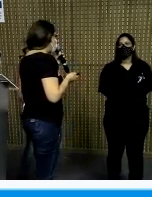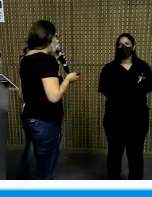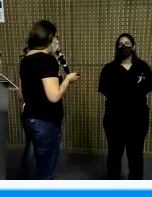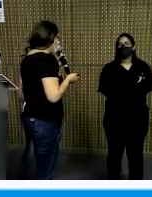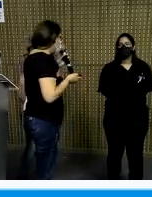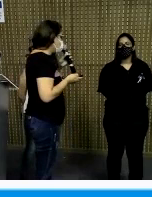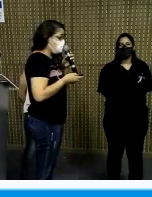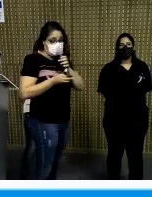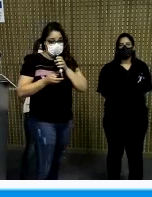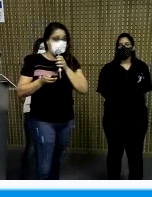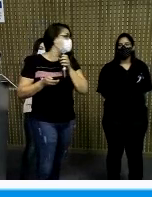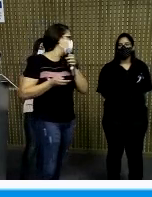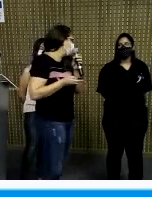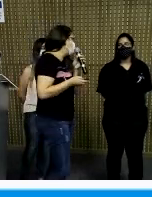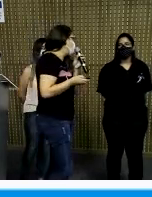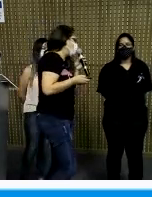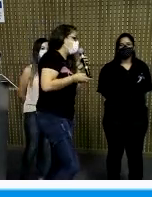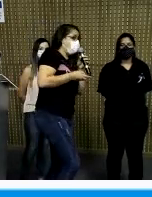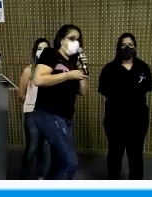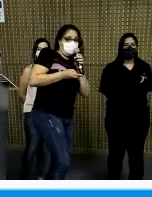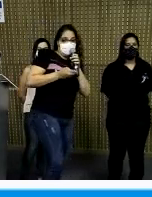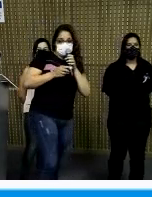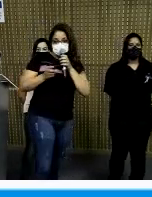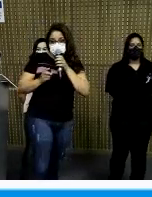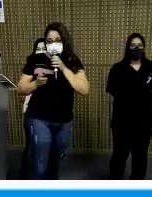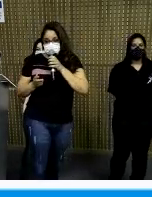do Sírio-Libanês. Isso, que